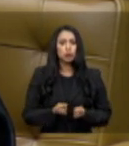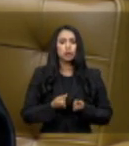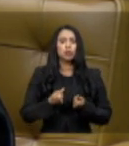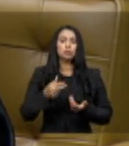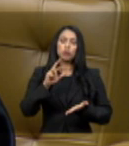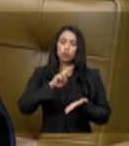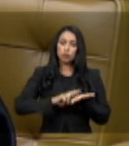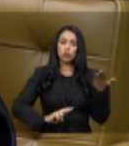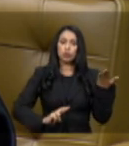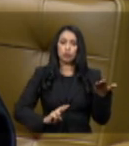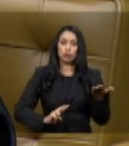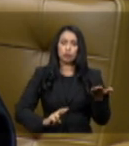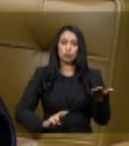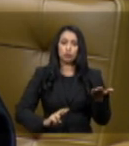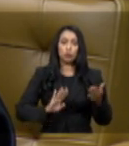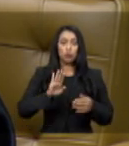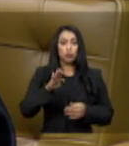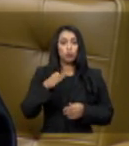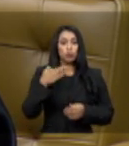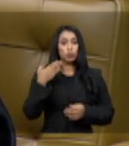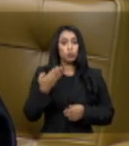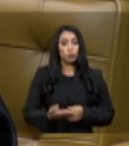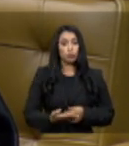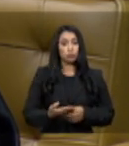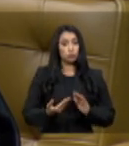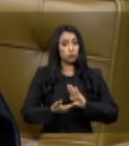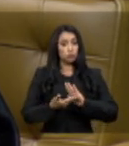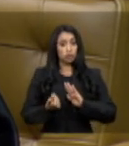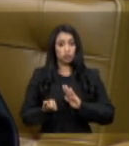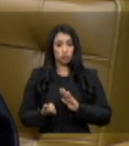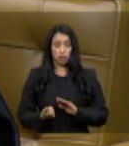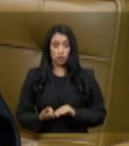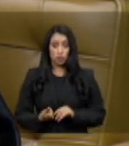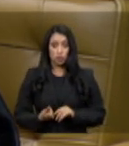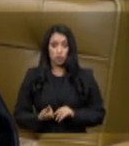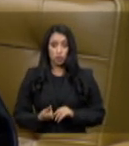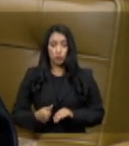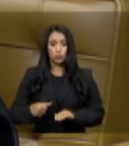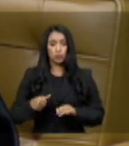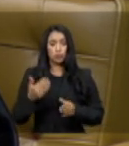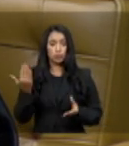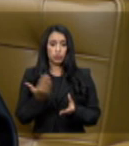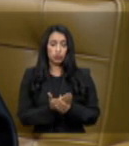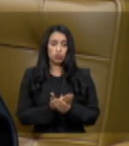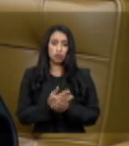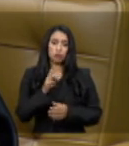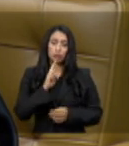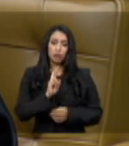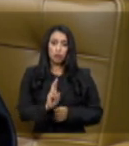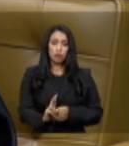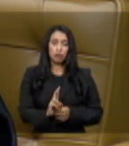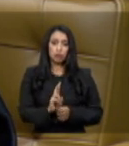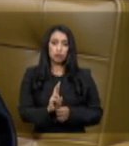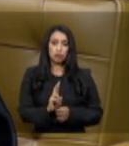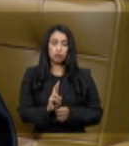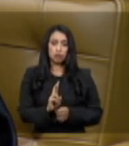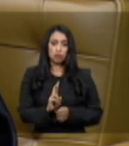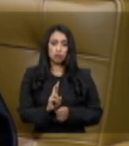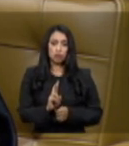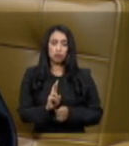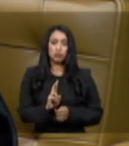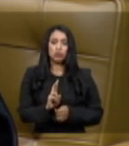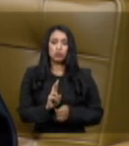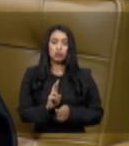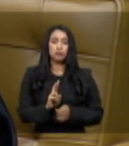eminente relator quando extinguindo o processo sem resolução do mérito